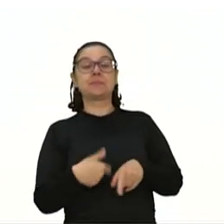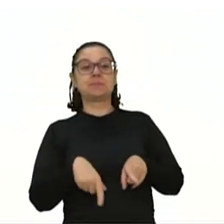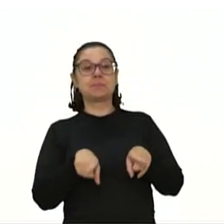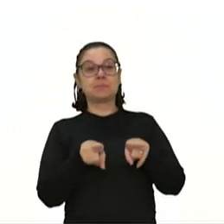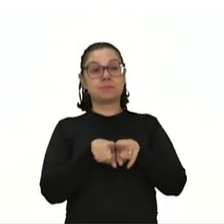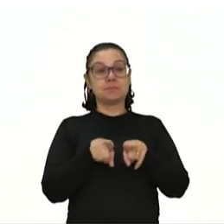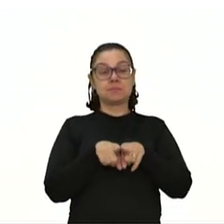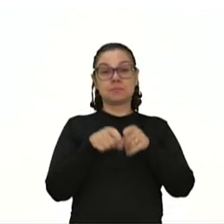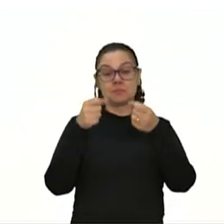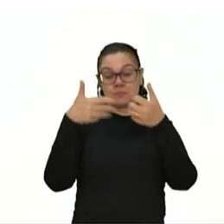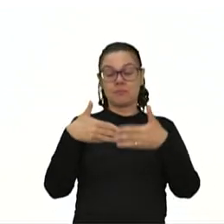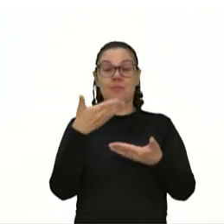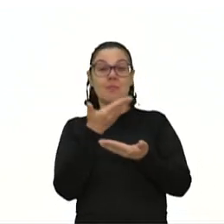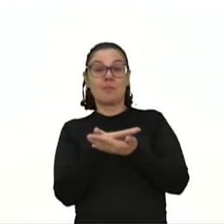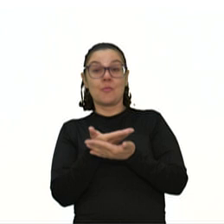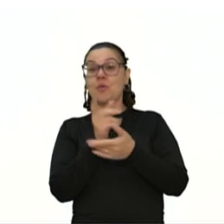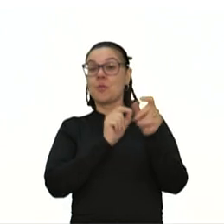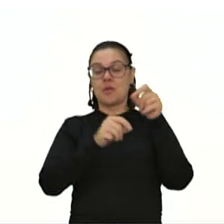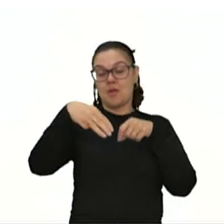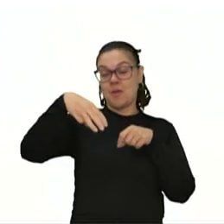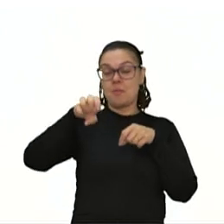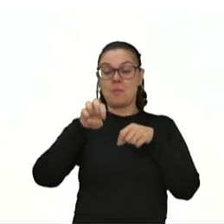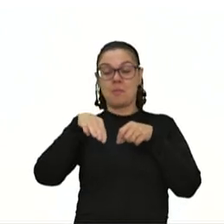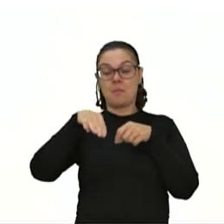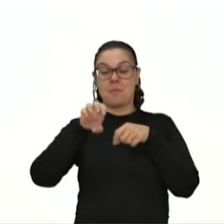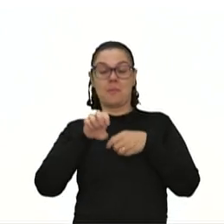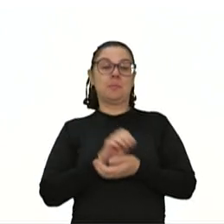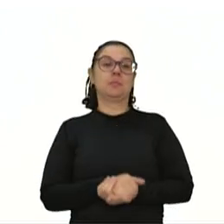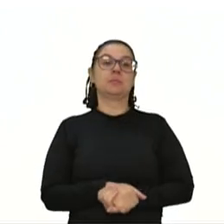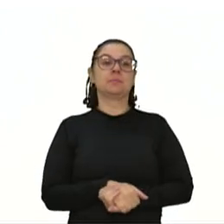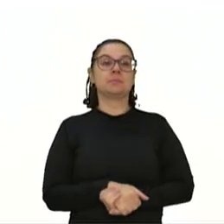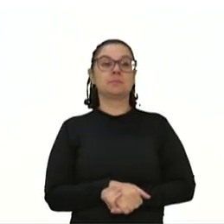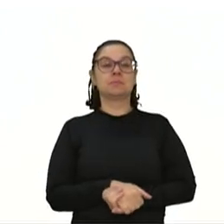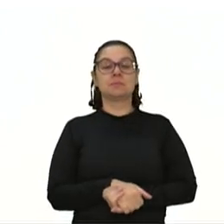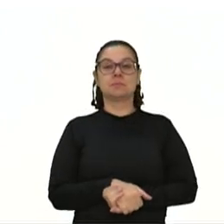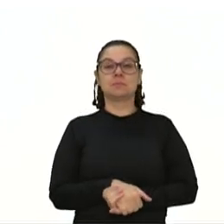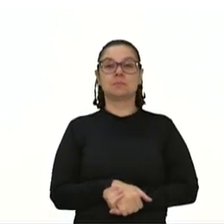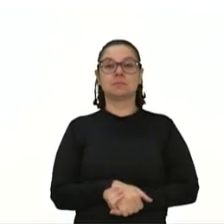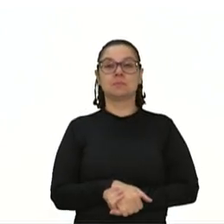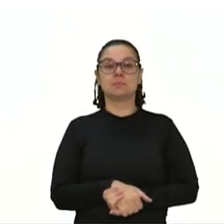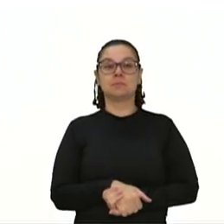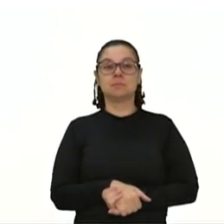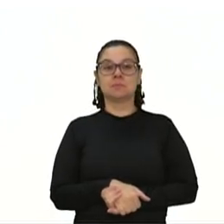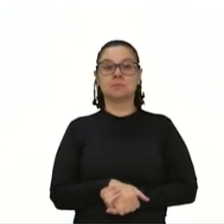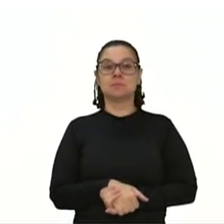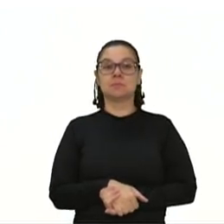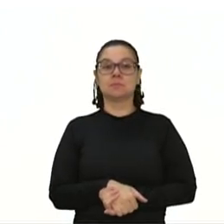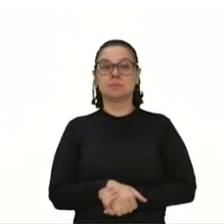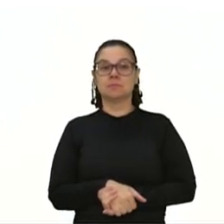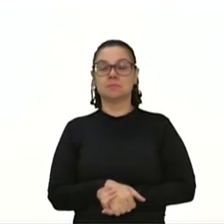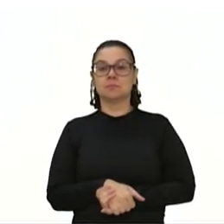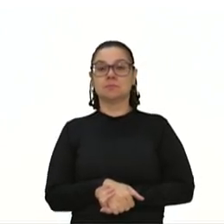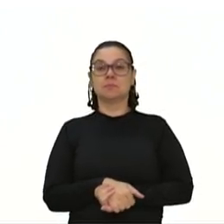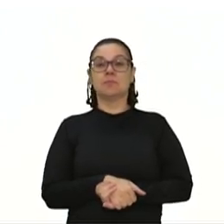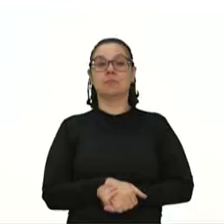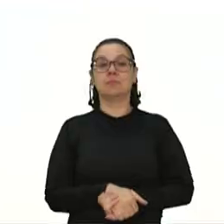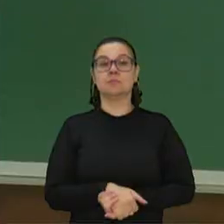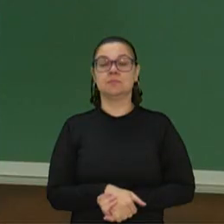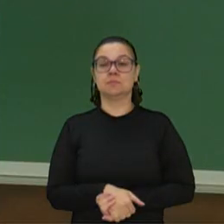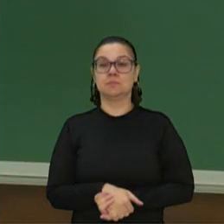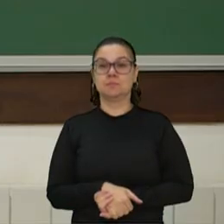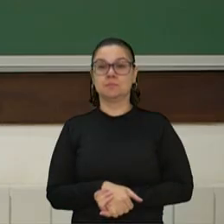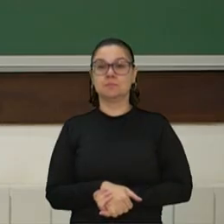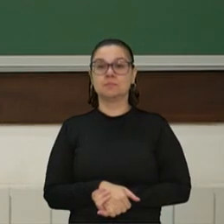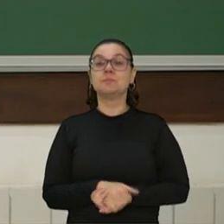também estudar os memes e vamos estudar também o modal verb should e o verbo have